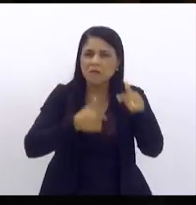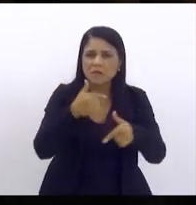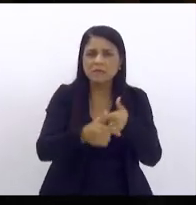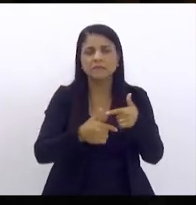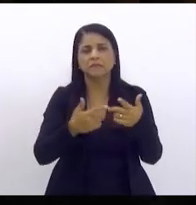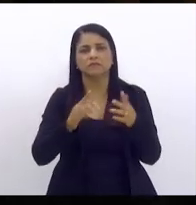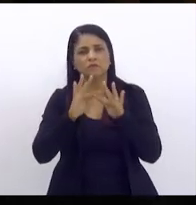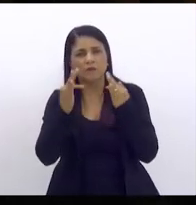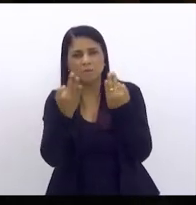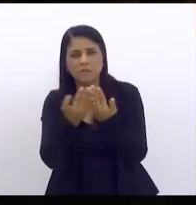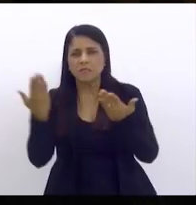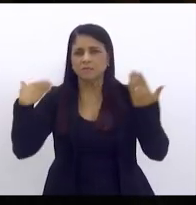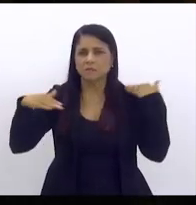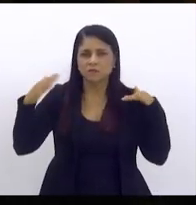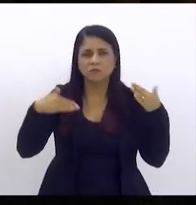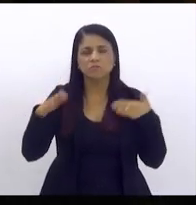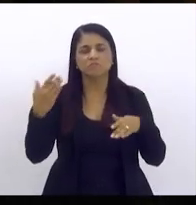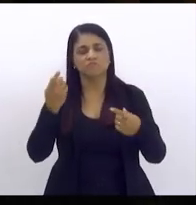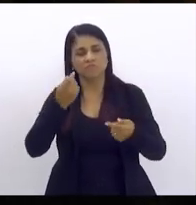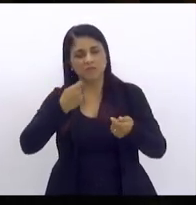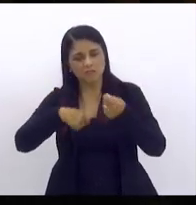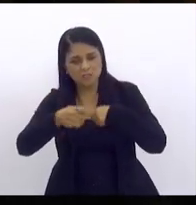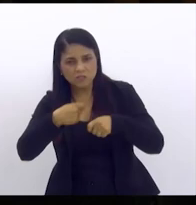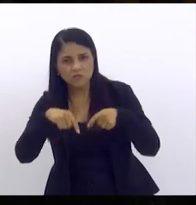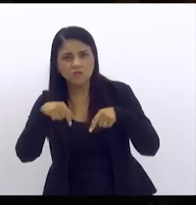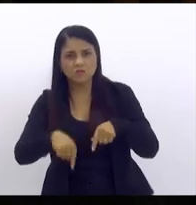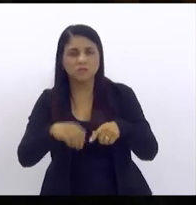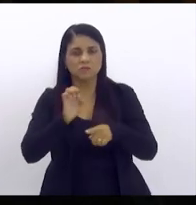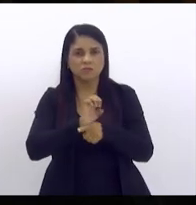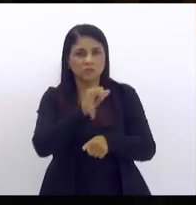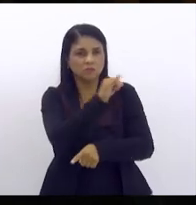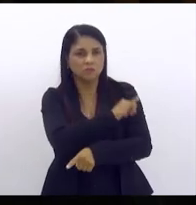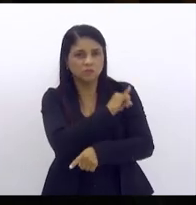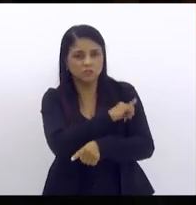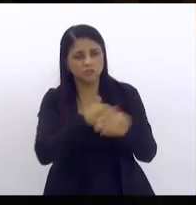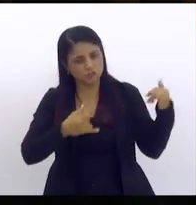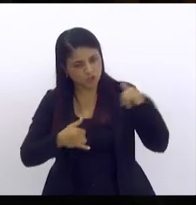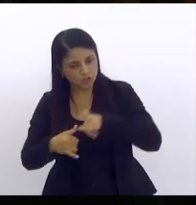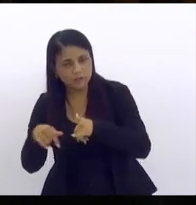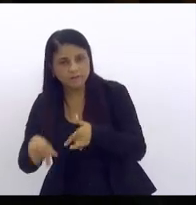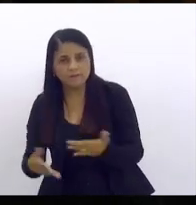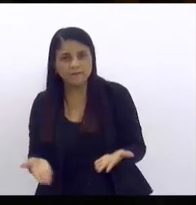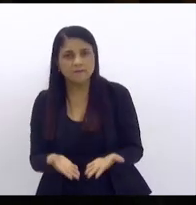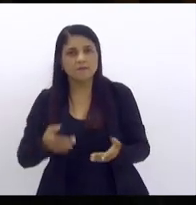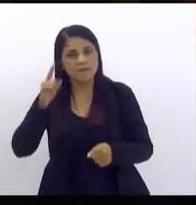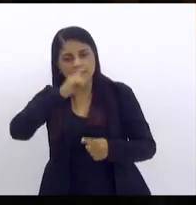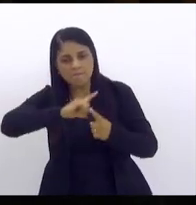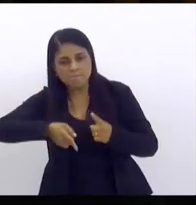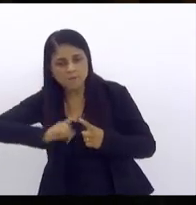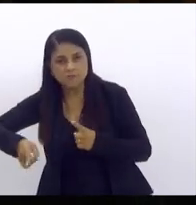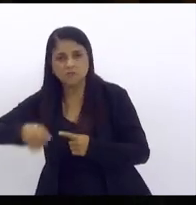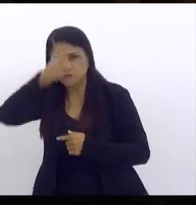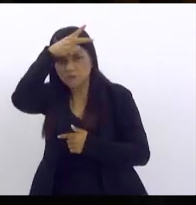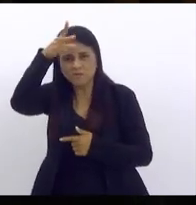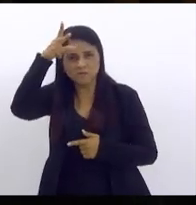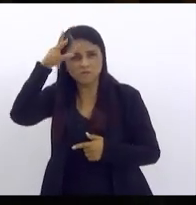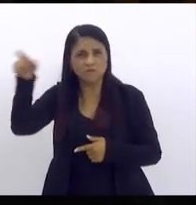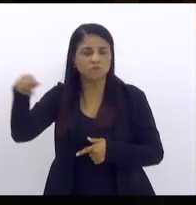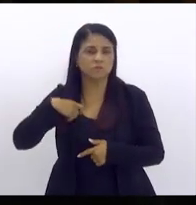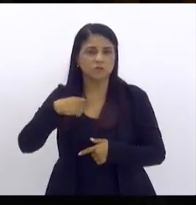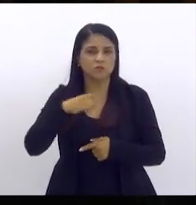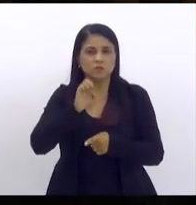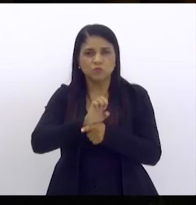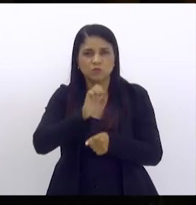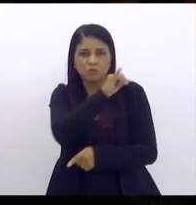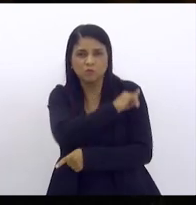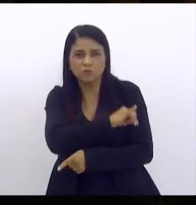negócio no Rio de Janeiro, que tentam chegar nessa cidade e são impedidas de forma hostil pela Prefeitura do Rio de Janeiro, com a milícia do senhor